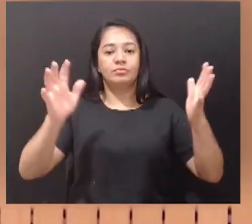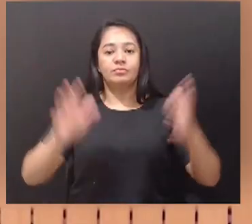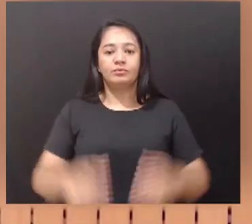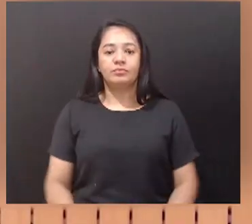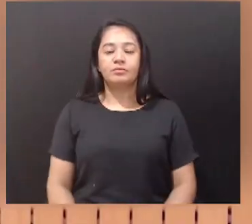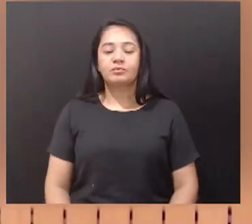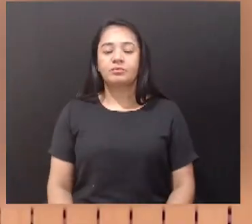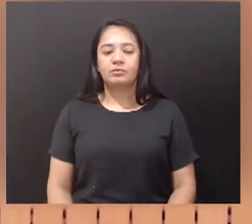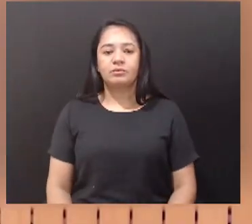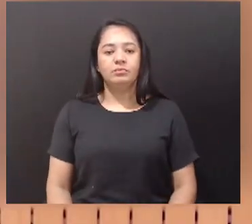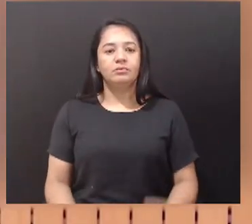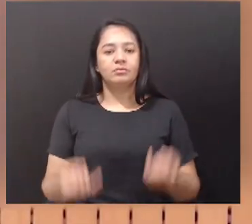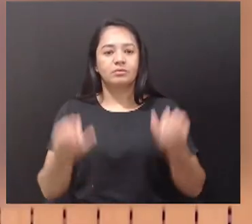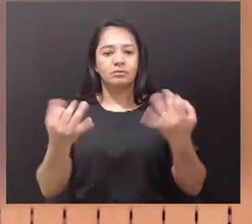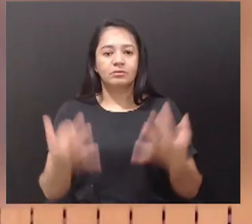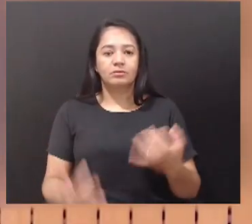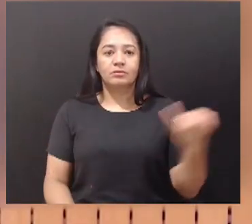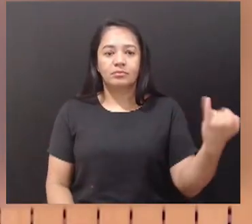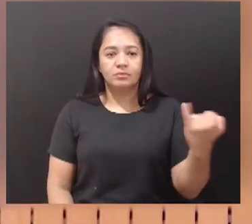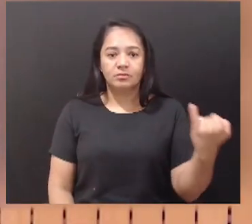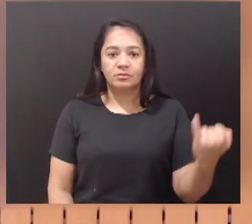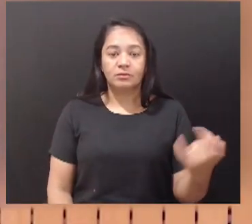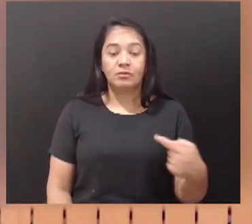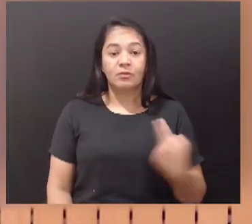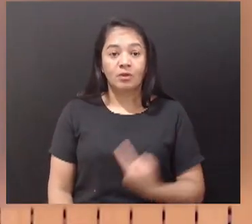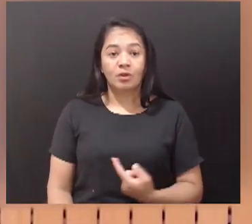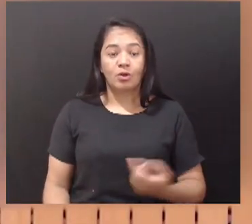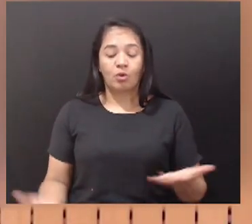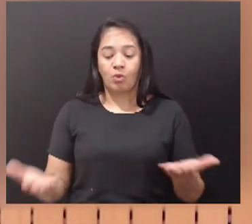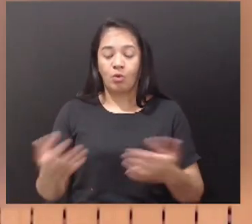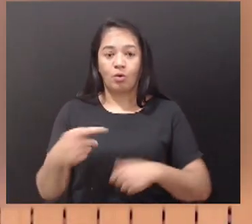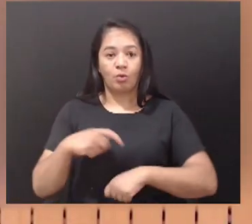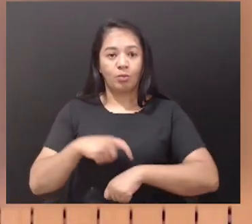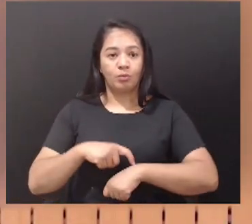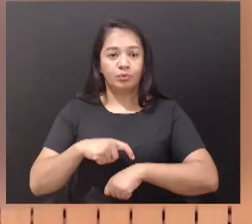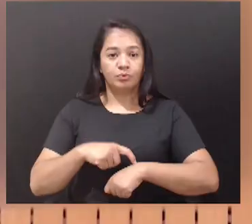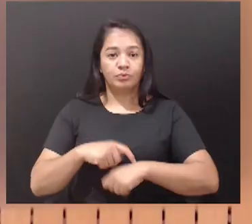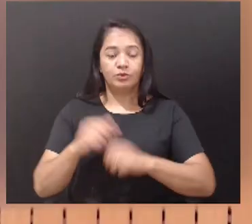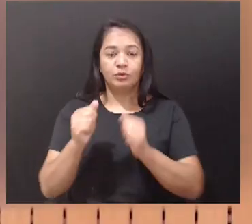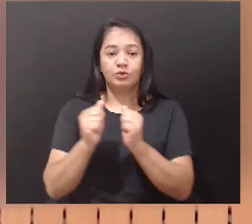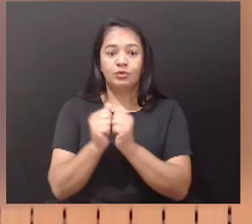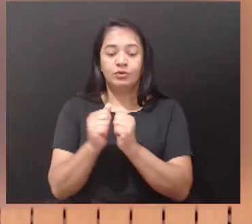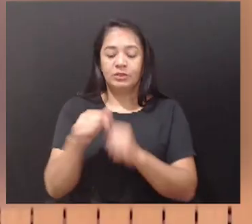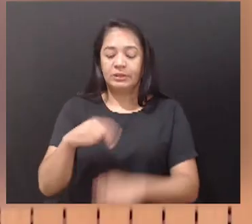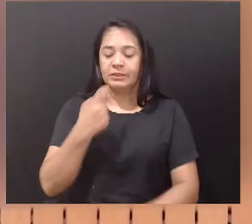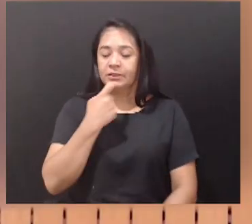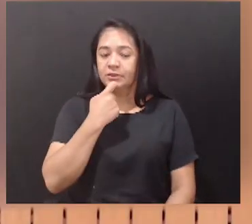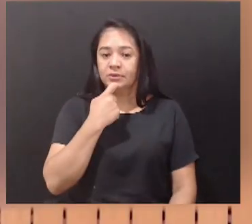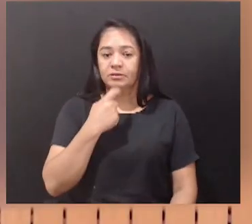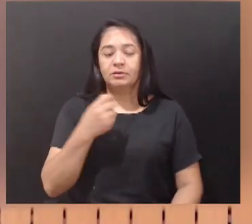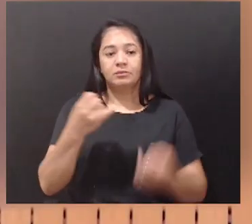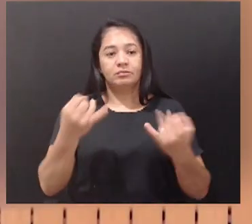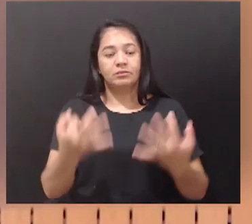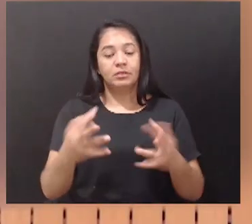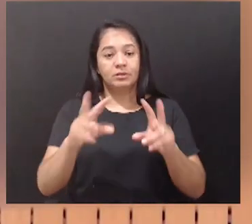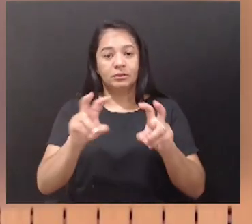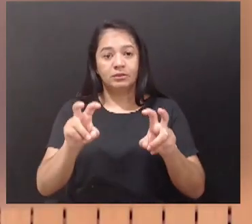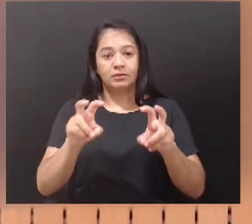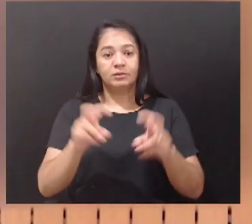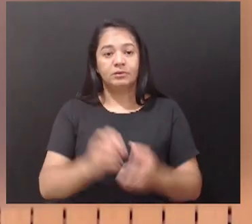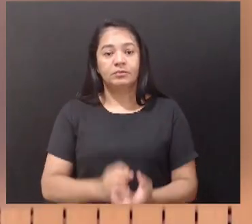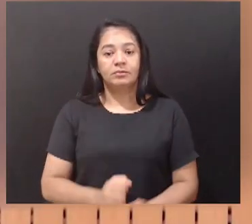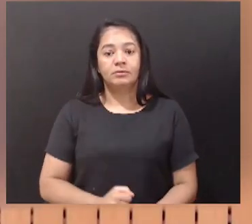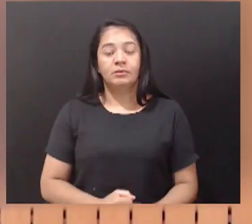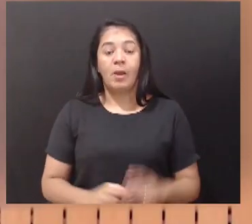ressaltar a importância de estarmos aqui nesse momento em Campinas, tratando desse assunto, porque